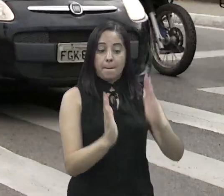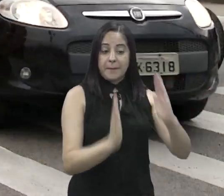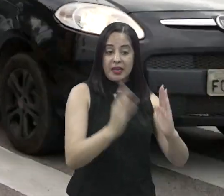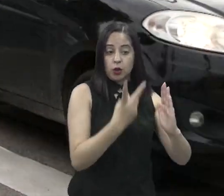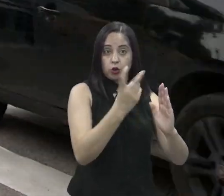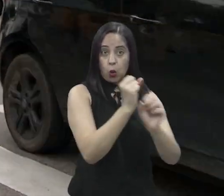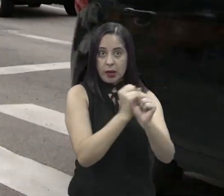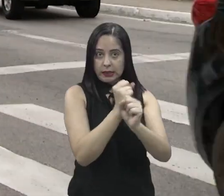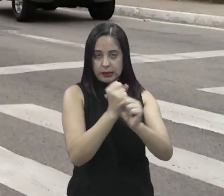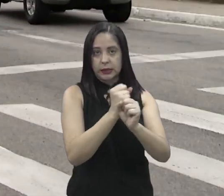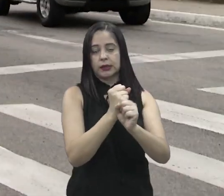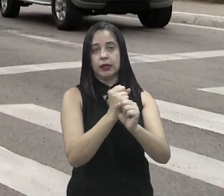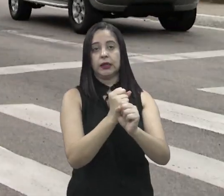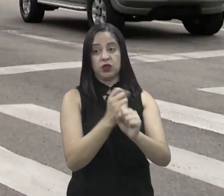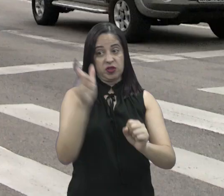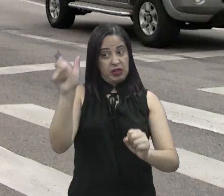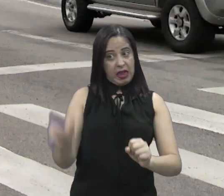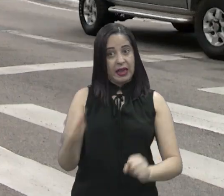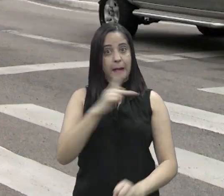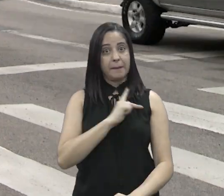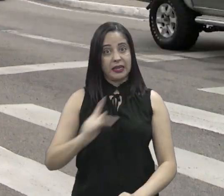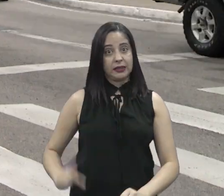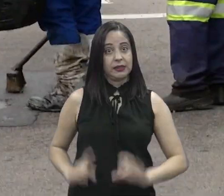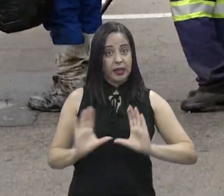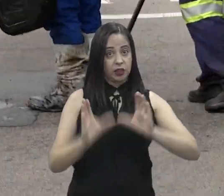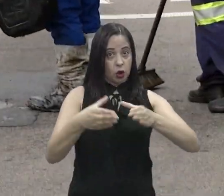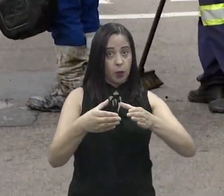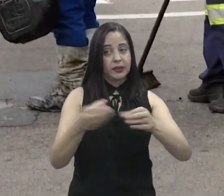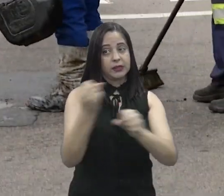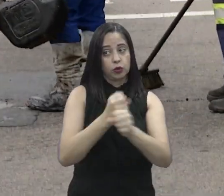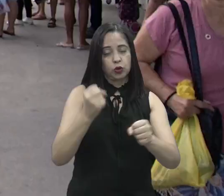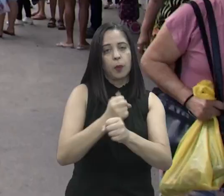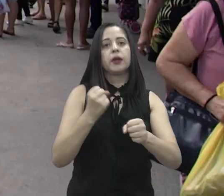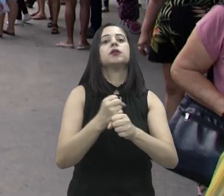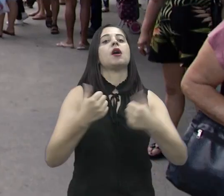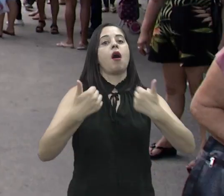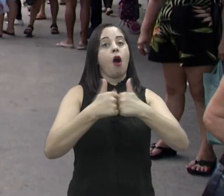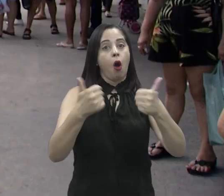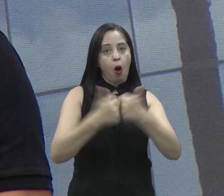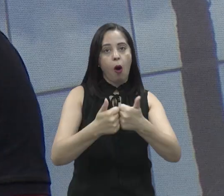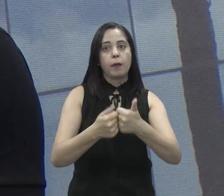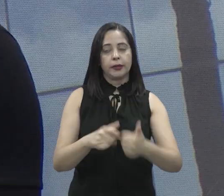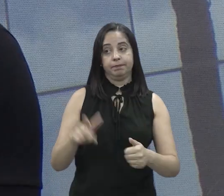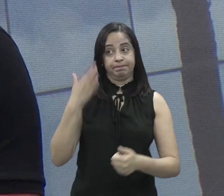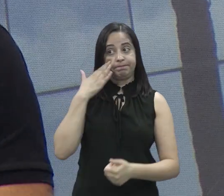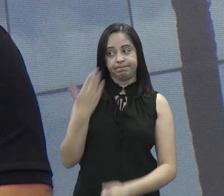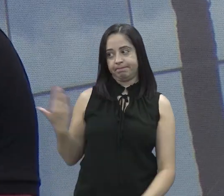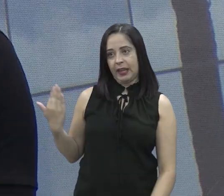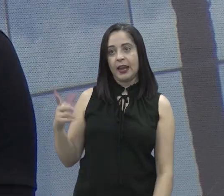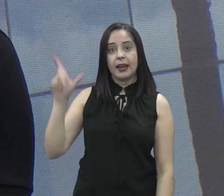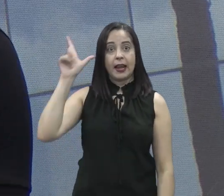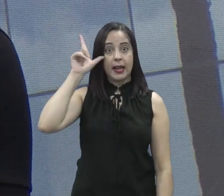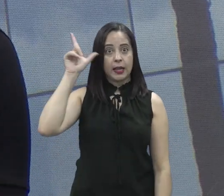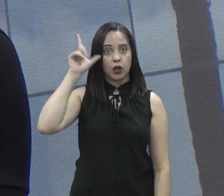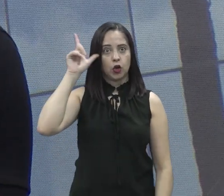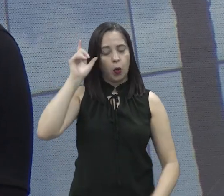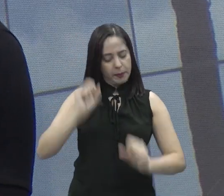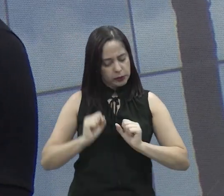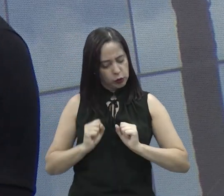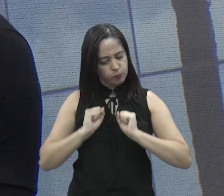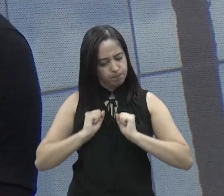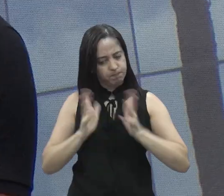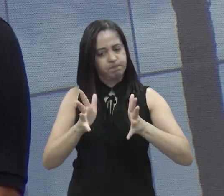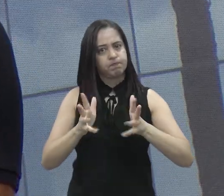últimos 2 anos, como presidente da Comissão de Obras, Planejamento Urbano e Transporte, Lino Bispo demonstrou uma